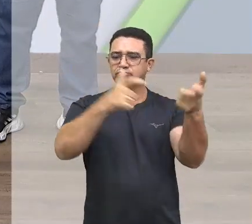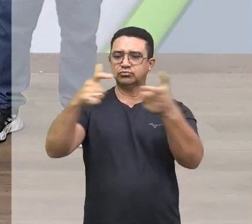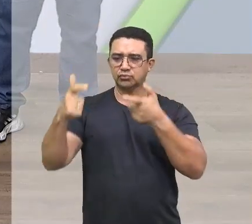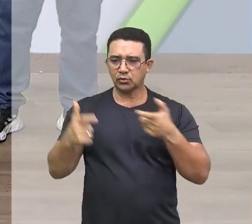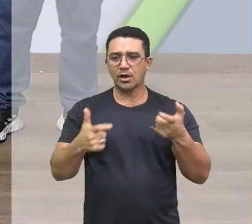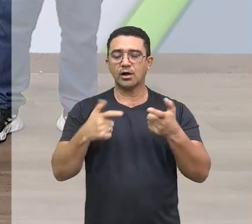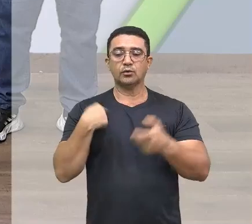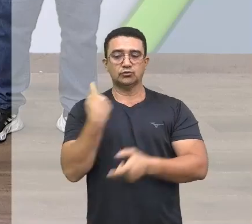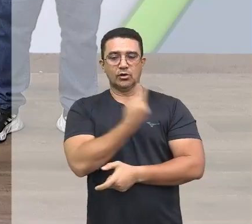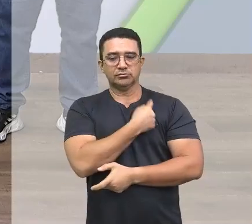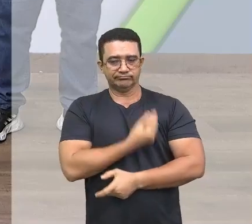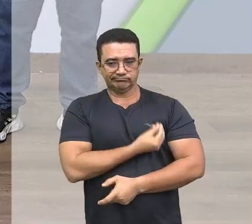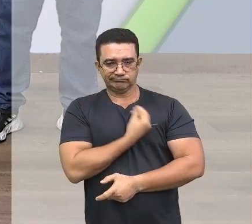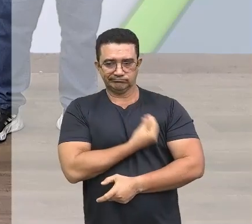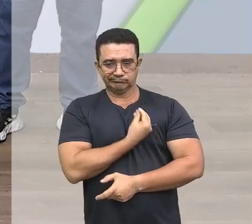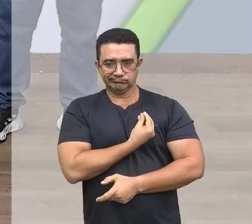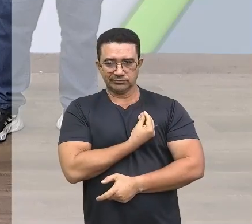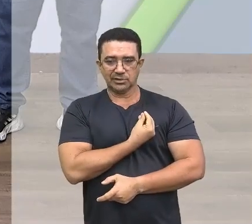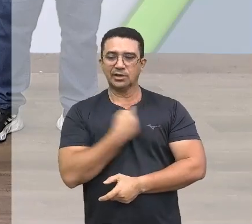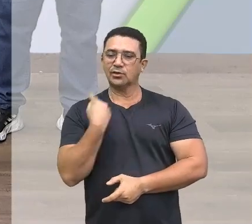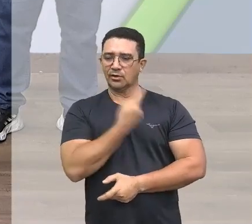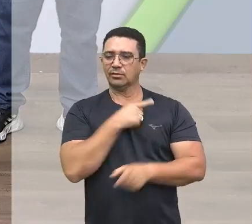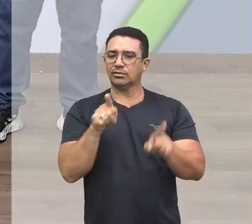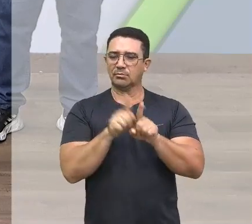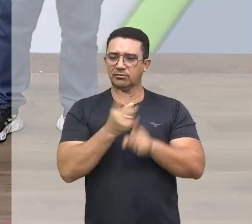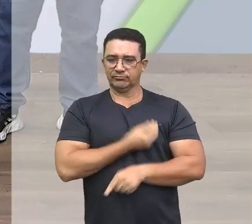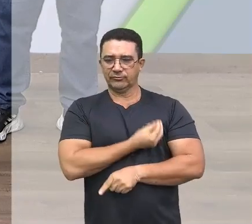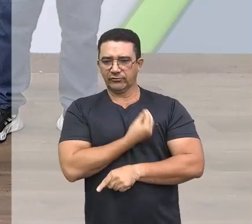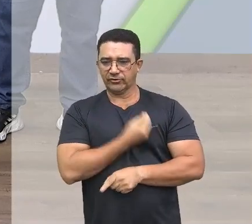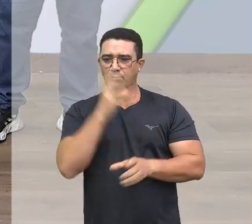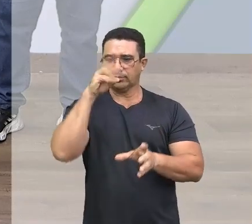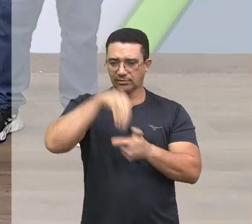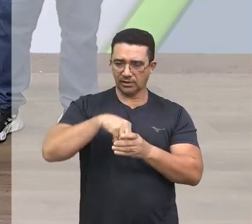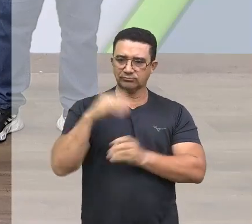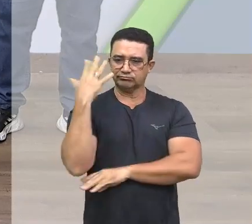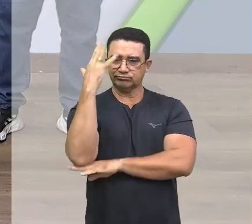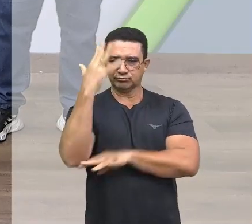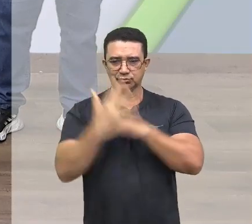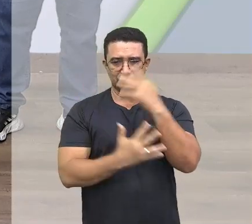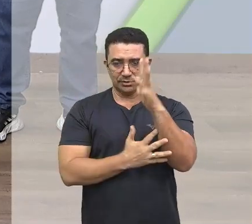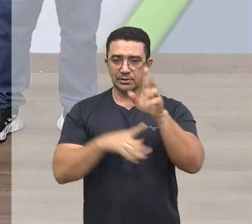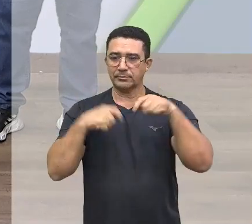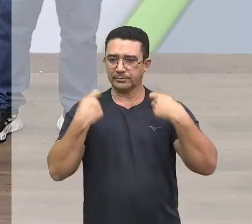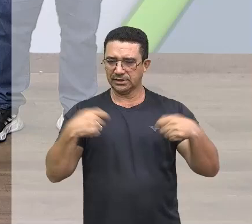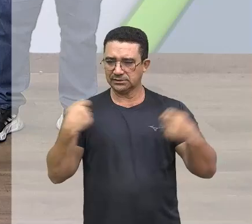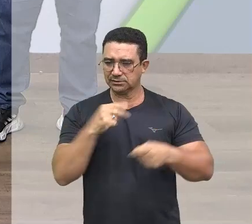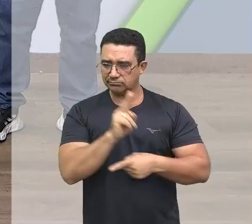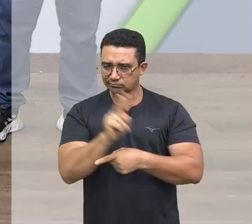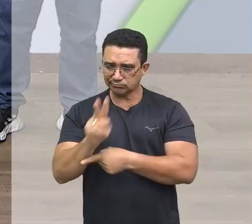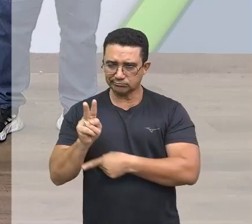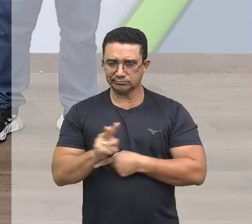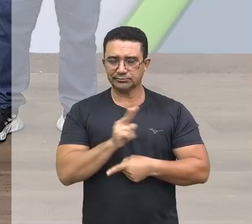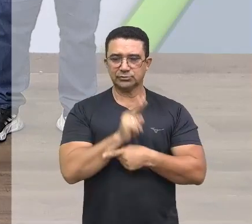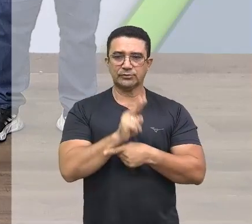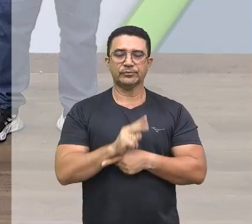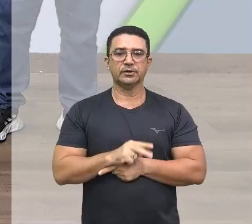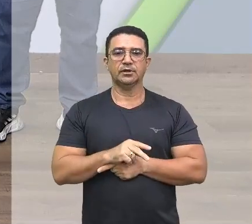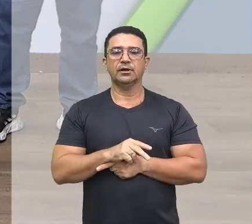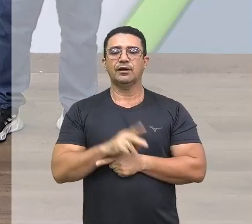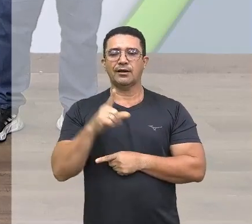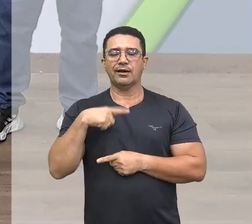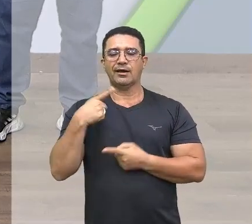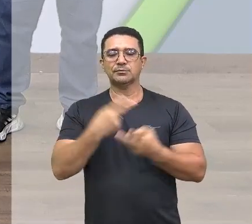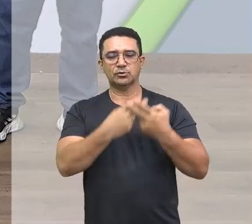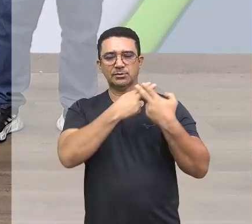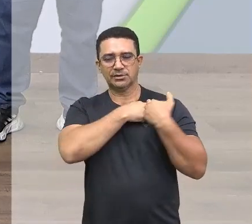porque afinal nós também estamos inseridos nesse meio ambiente que nós devemos proteger. É missão não só do Estado, mas também é